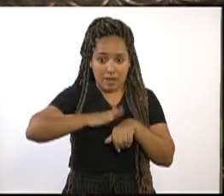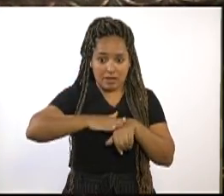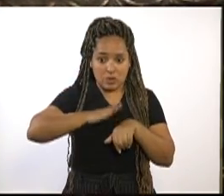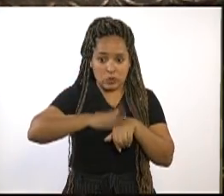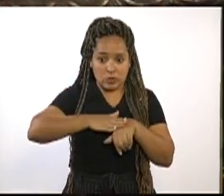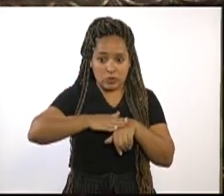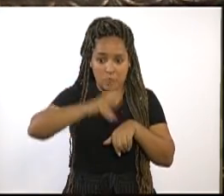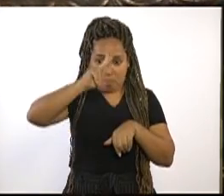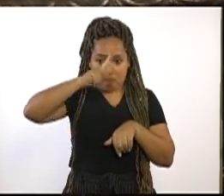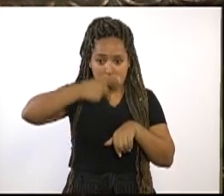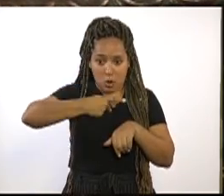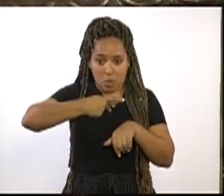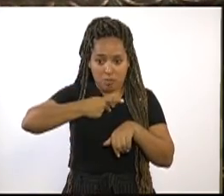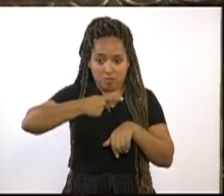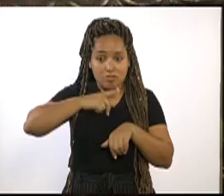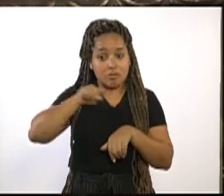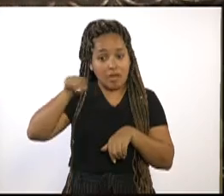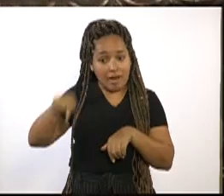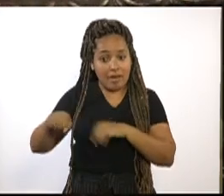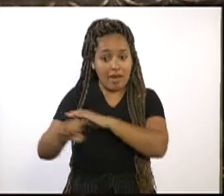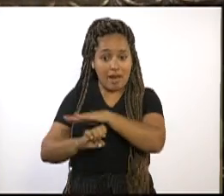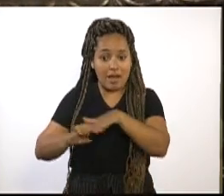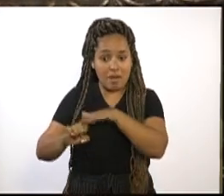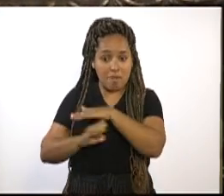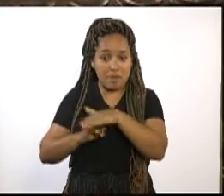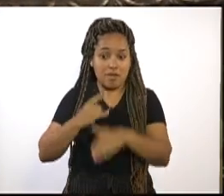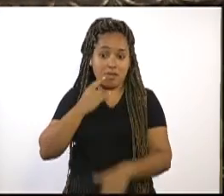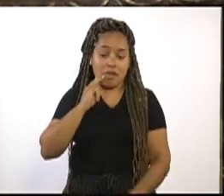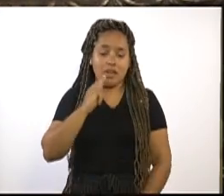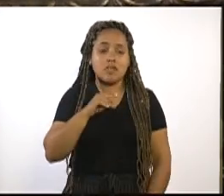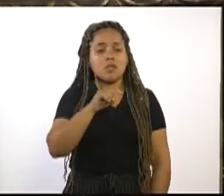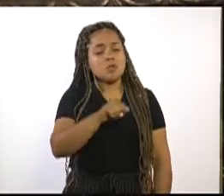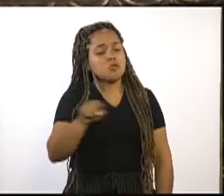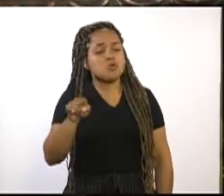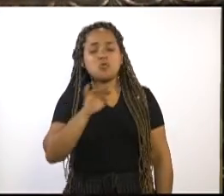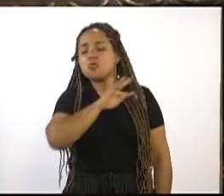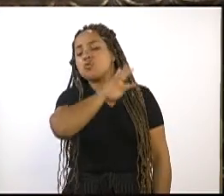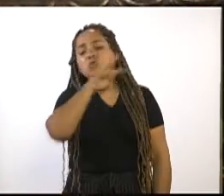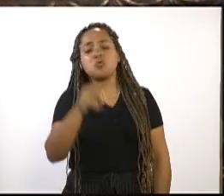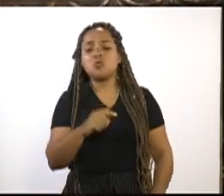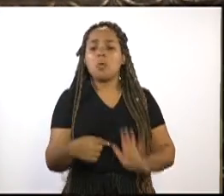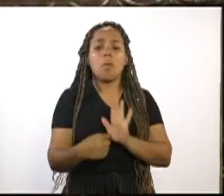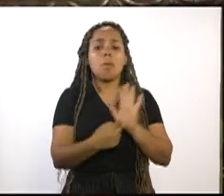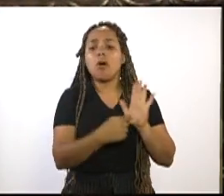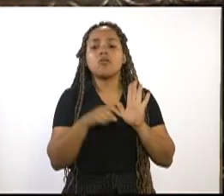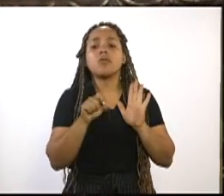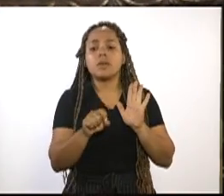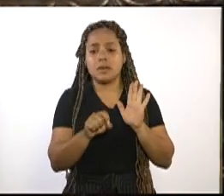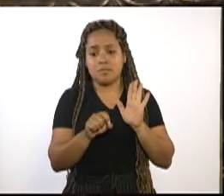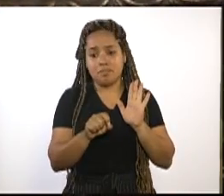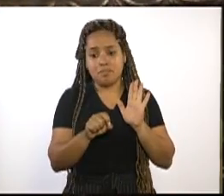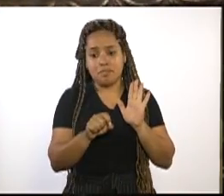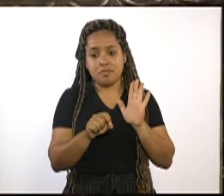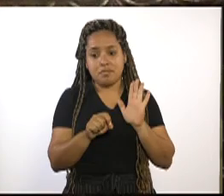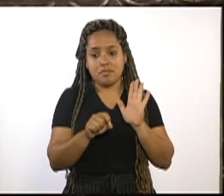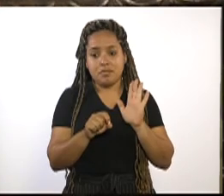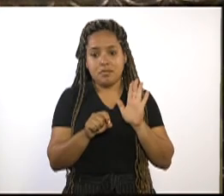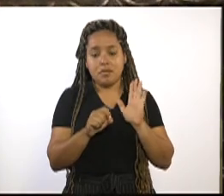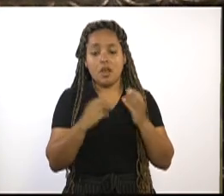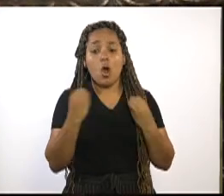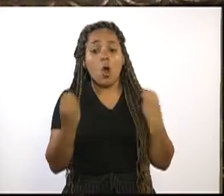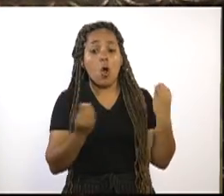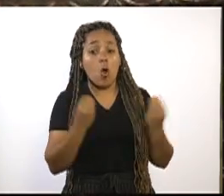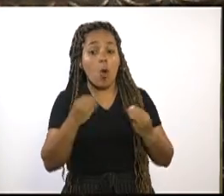Então, isso tudo, deputado Ferreirinha, mostra como muitas